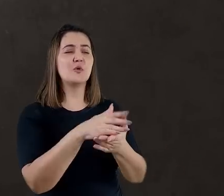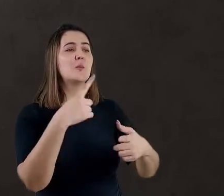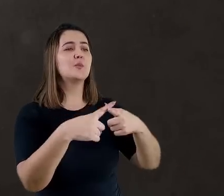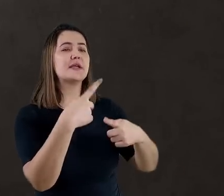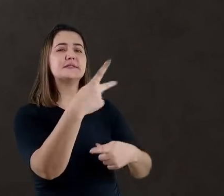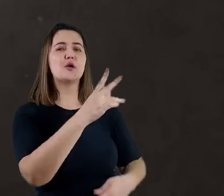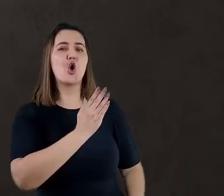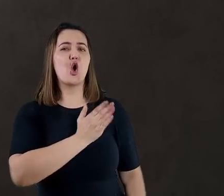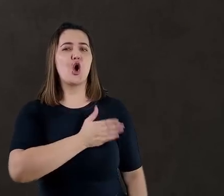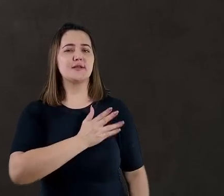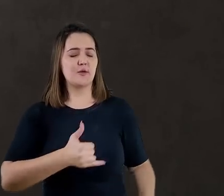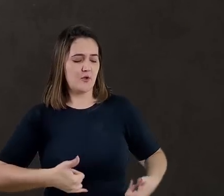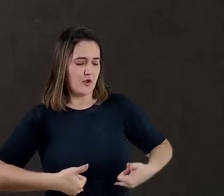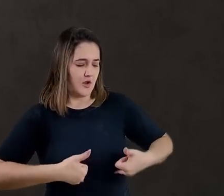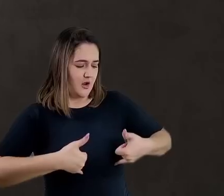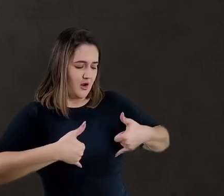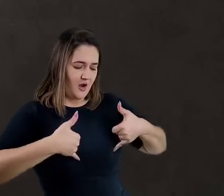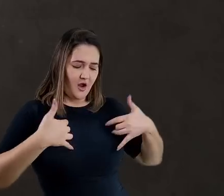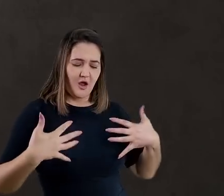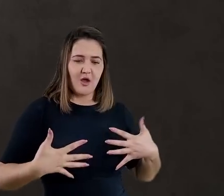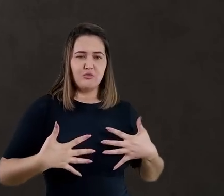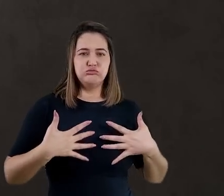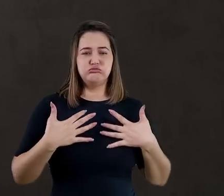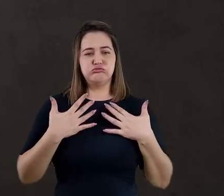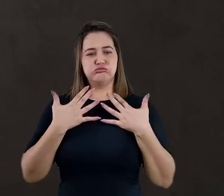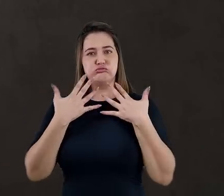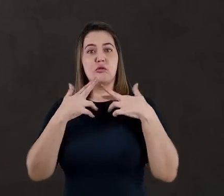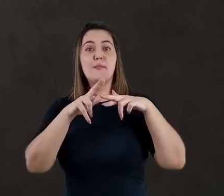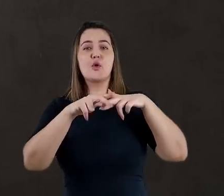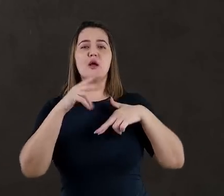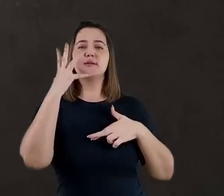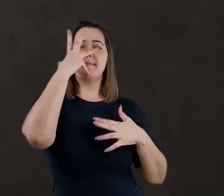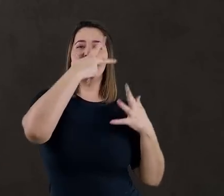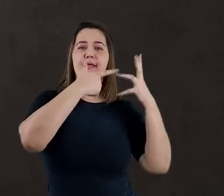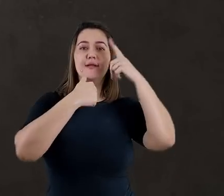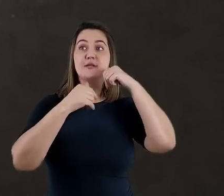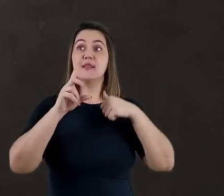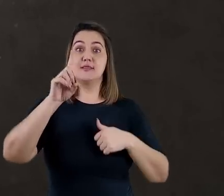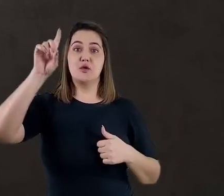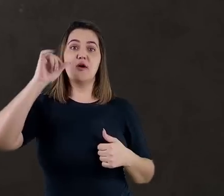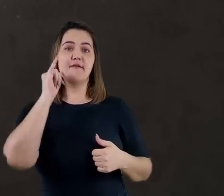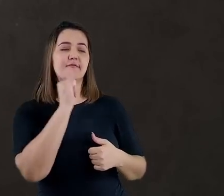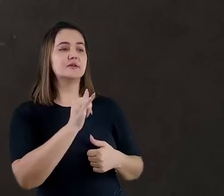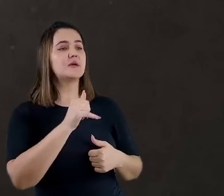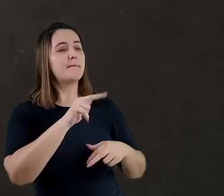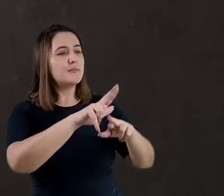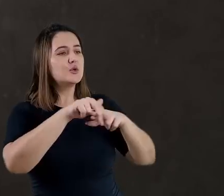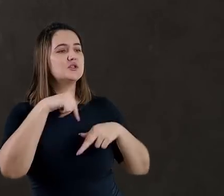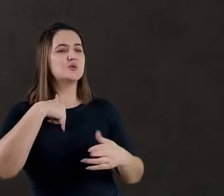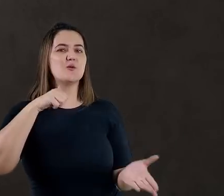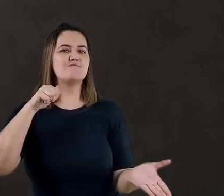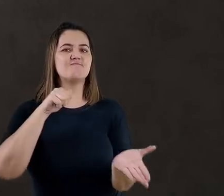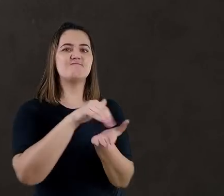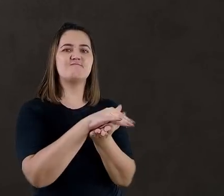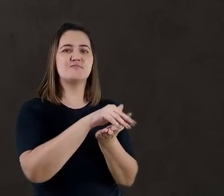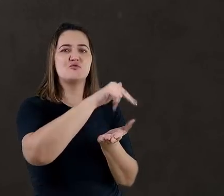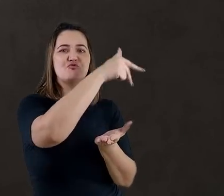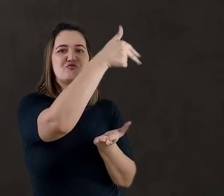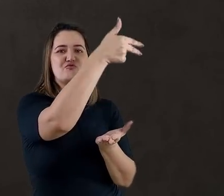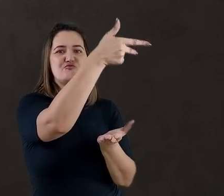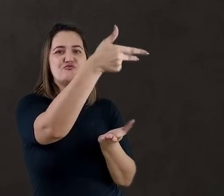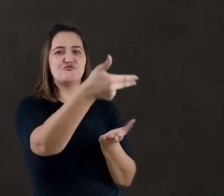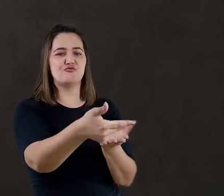se encheu de orgulho por causa da sua beleza. Assim eu te lancei por terra. Ezequiel